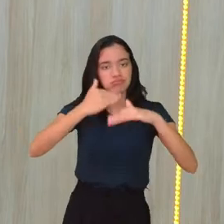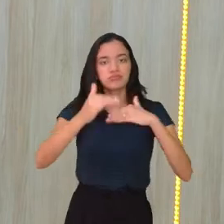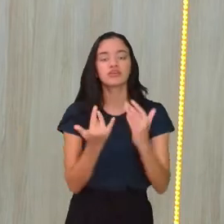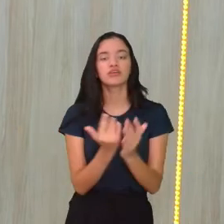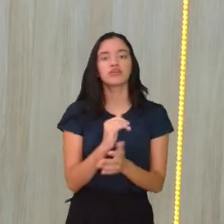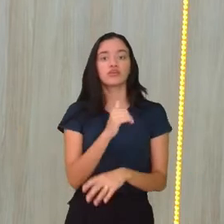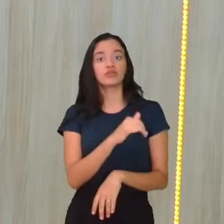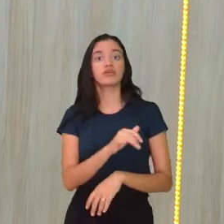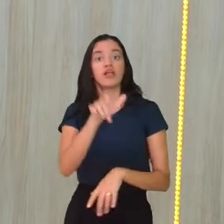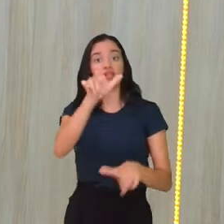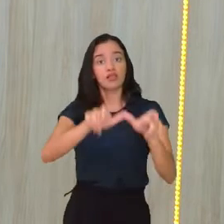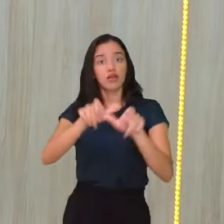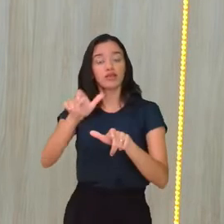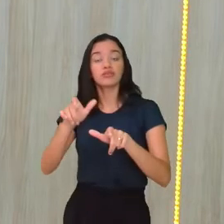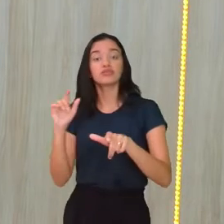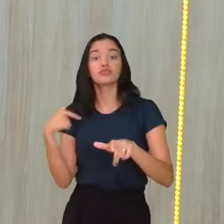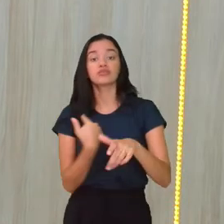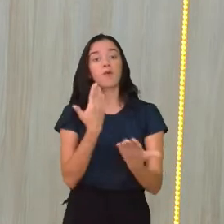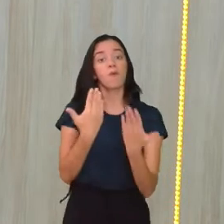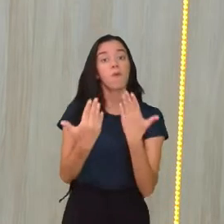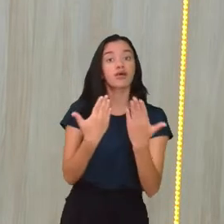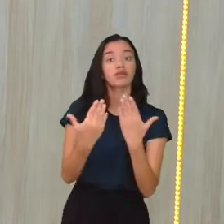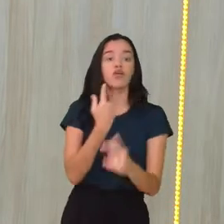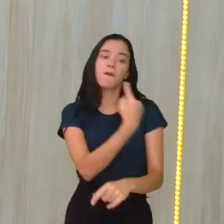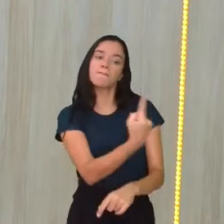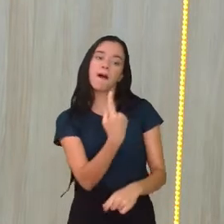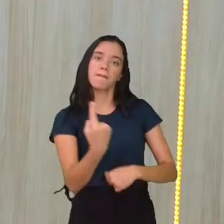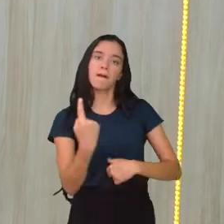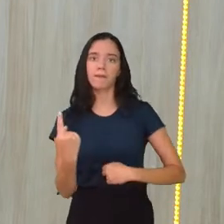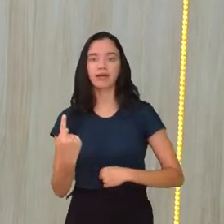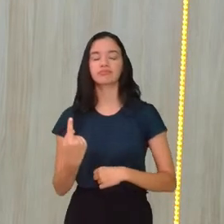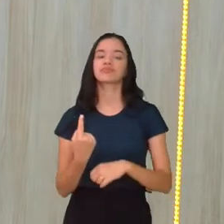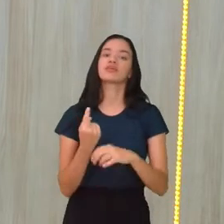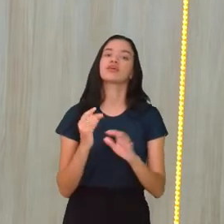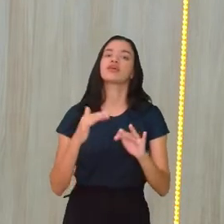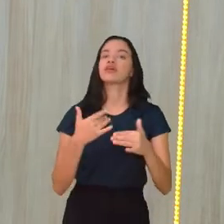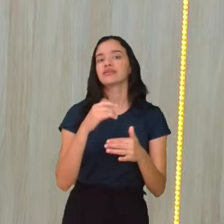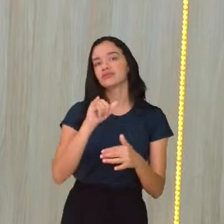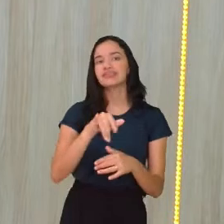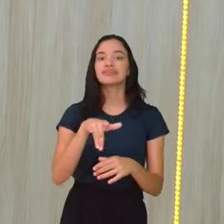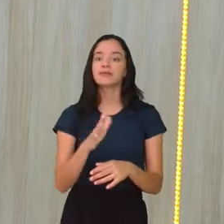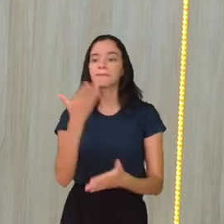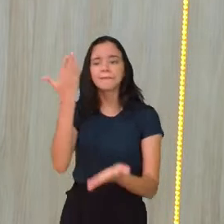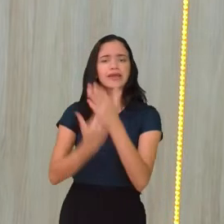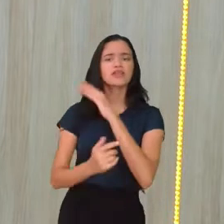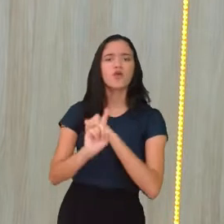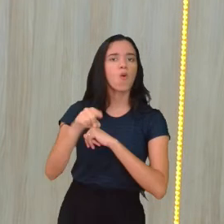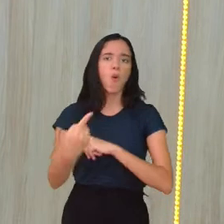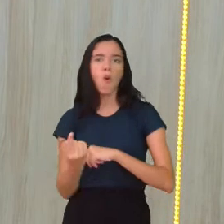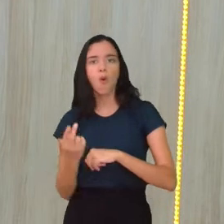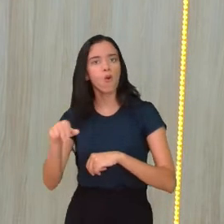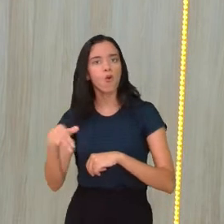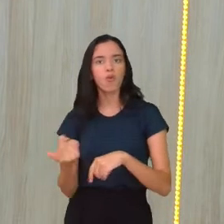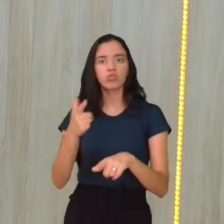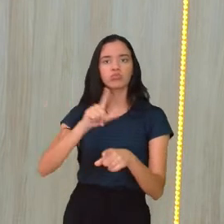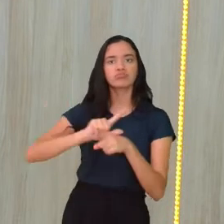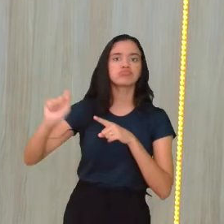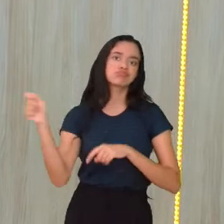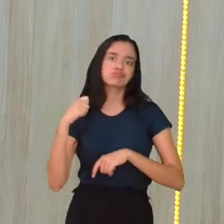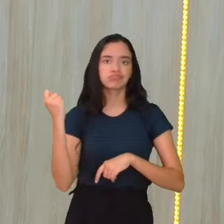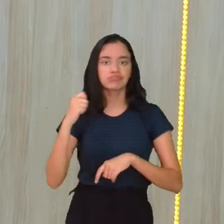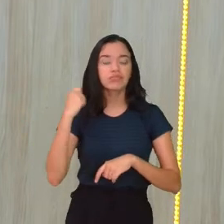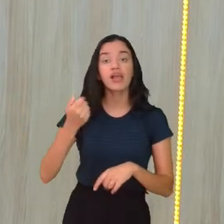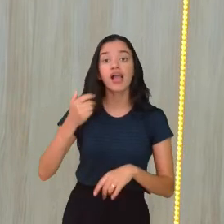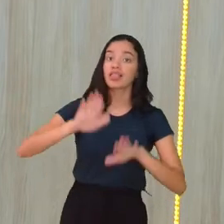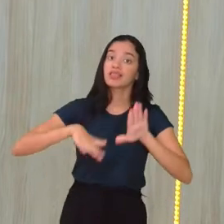do atleta, a gente está comparando individualmente. Então, se ele perder ou se ele ganhar ali, a consequência